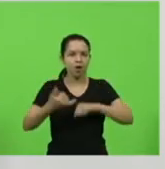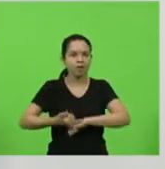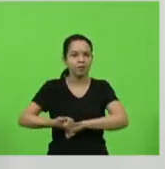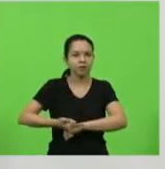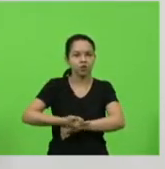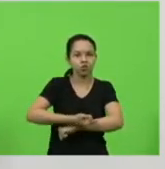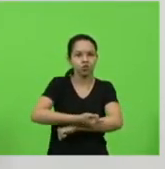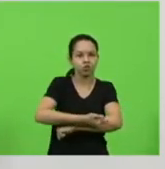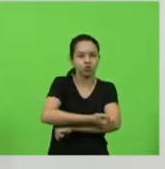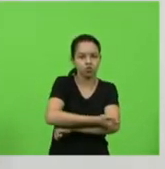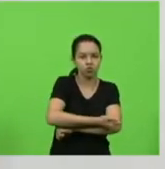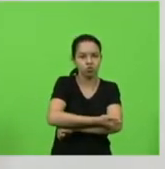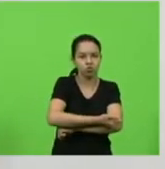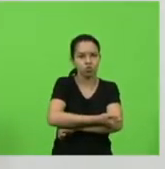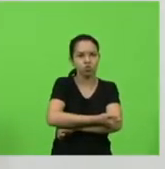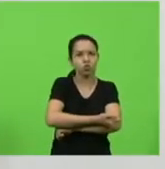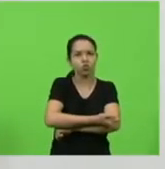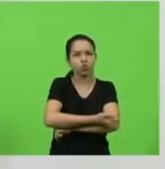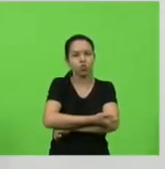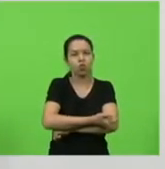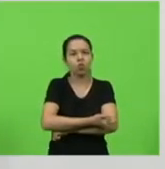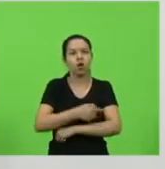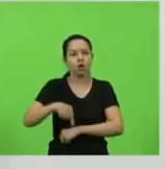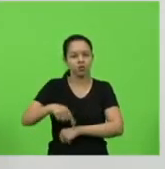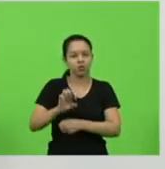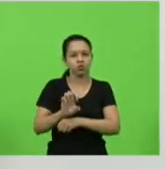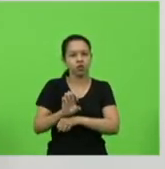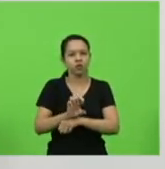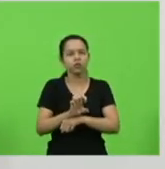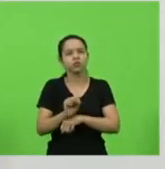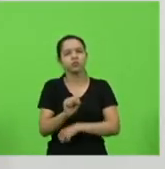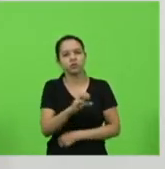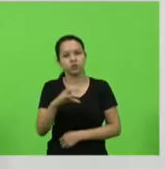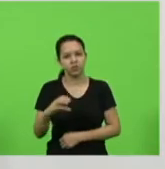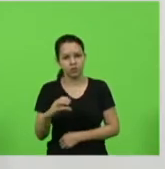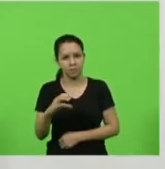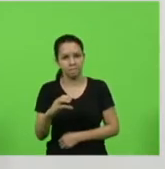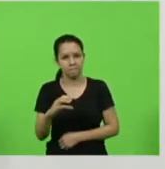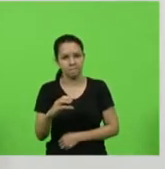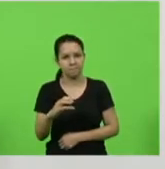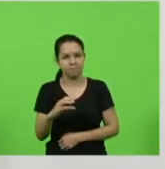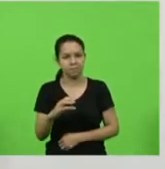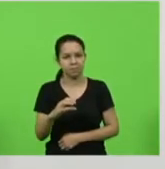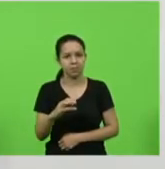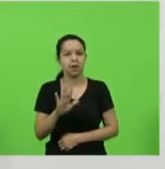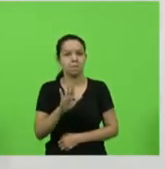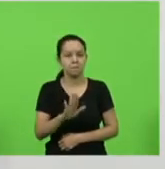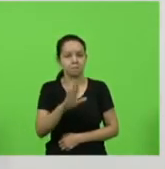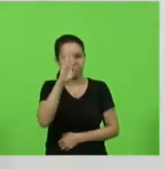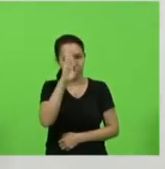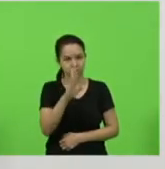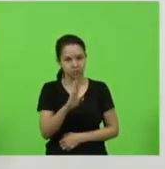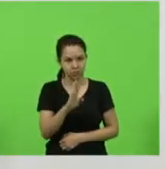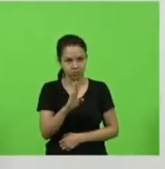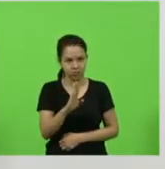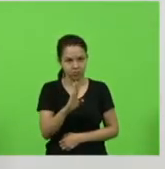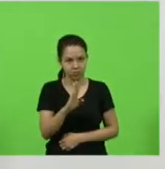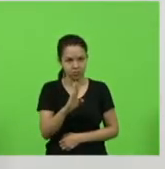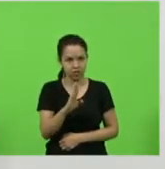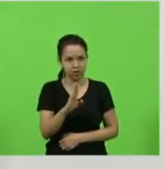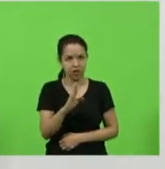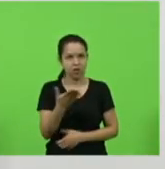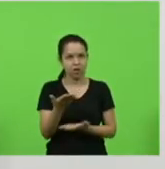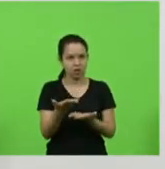infraestrutura no estado de Santa Catarina, mais especificamente as